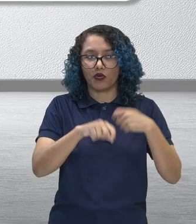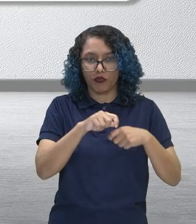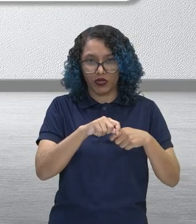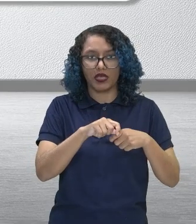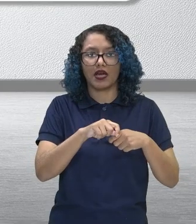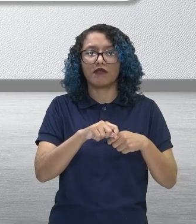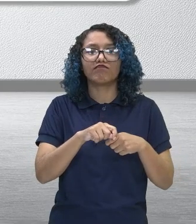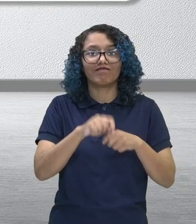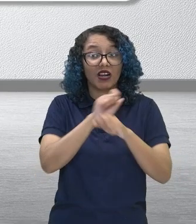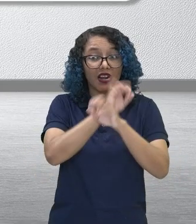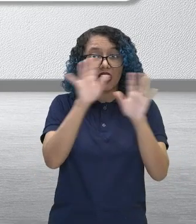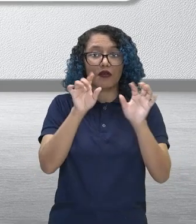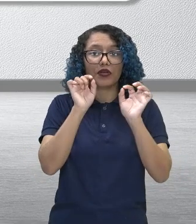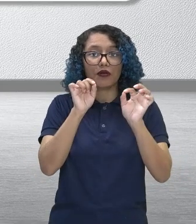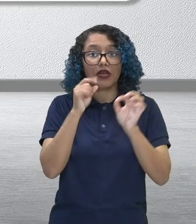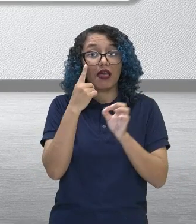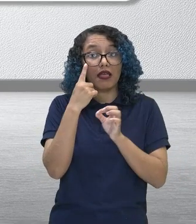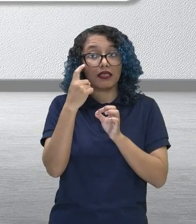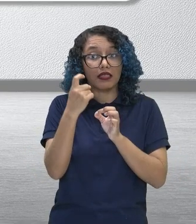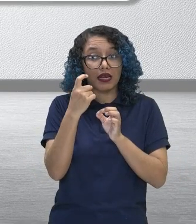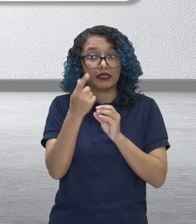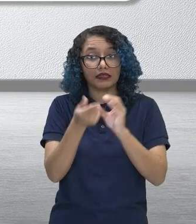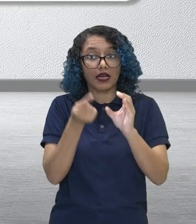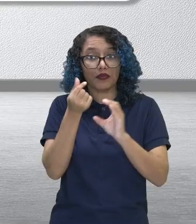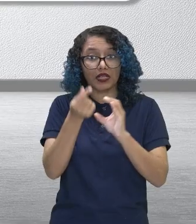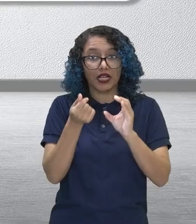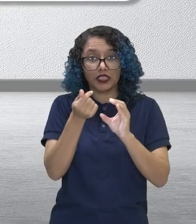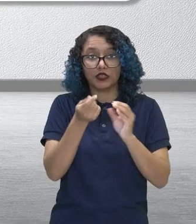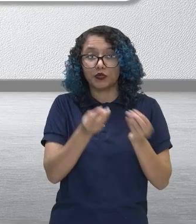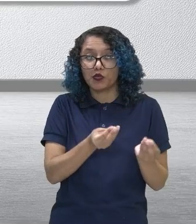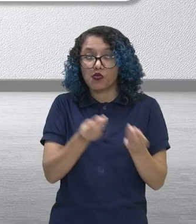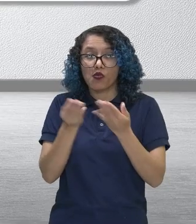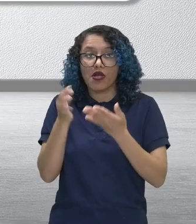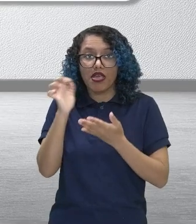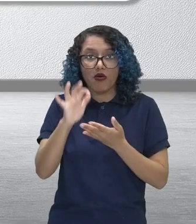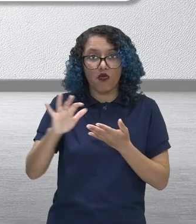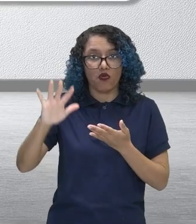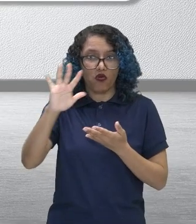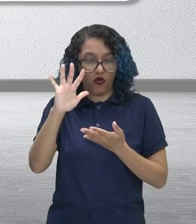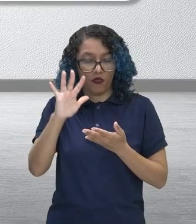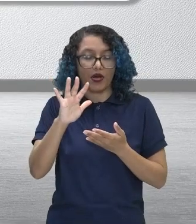interesses do capitalismo mercantil europeu, certo? Continuando,